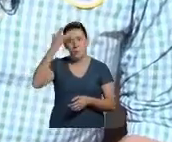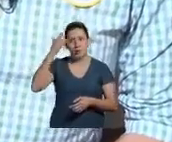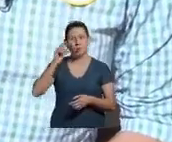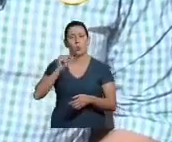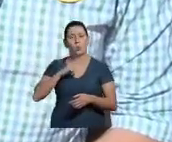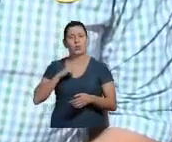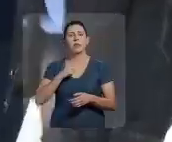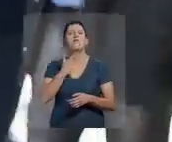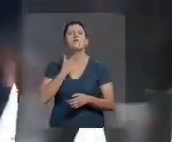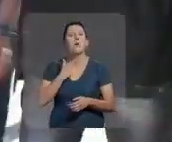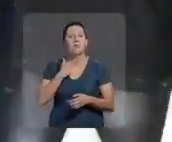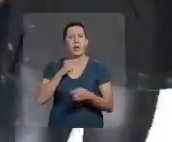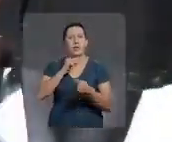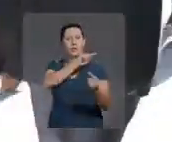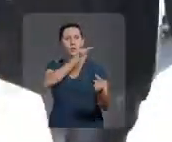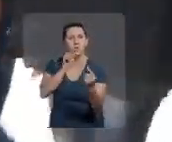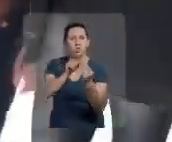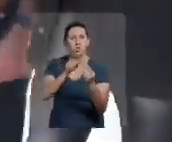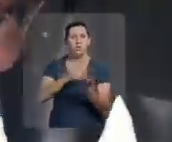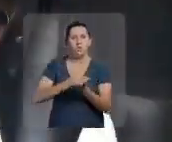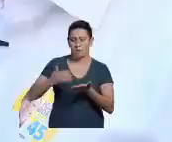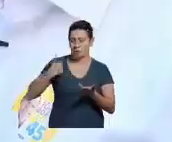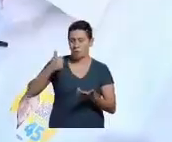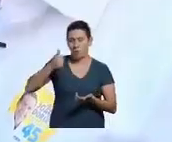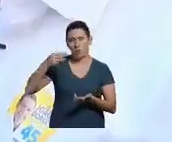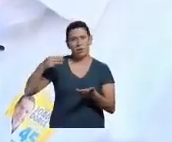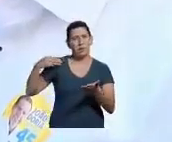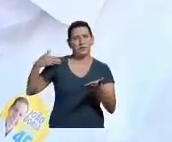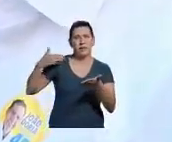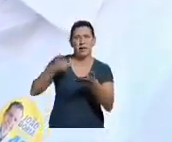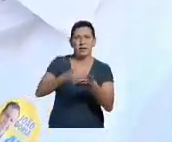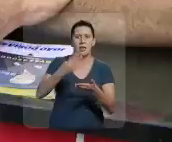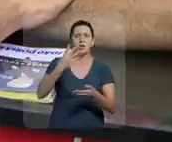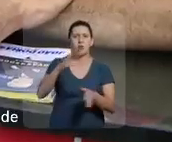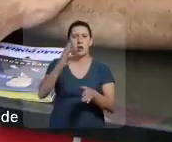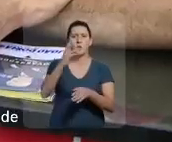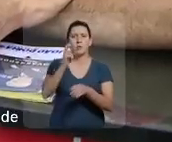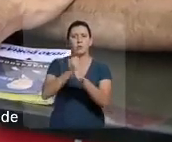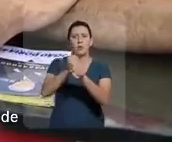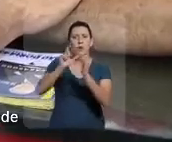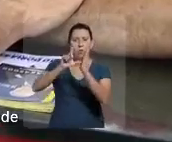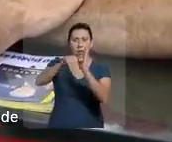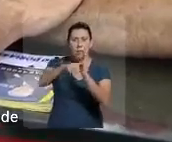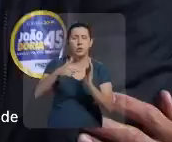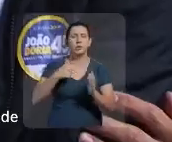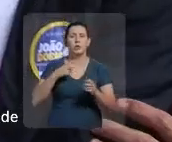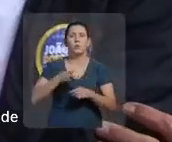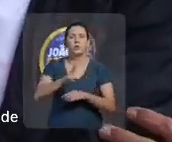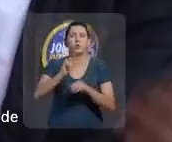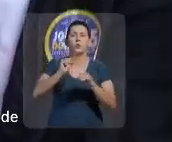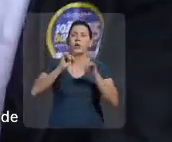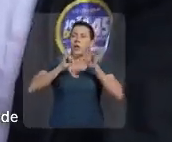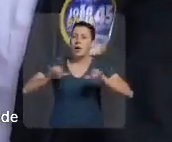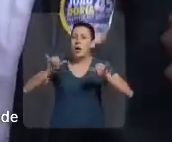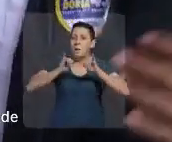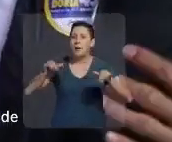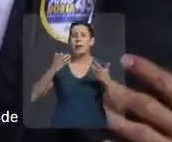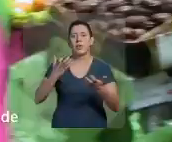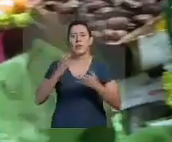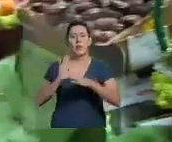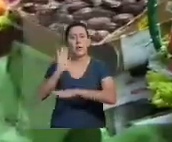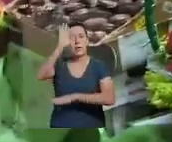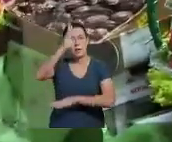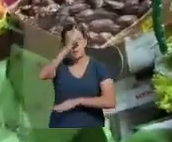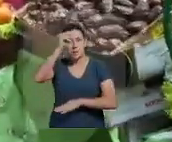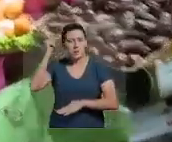mesma determinação que começou aos 13 anos de idade, 45 anos depois, faz uma campanha para disputar a prefeitura da maior